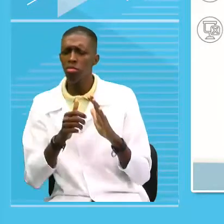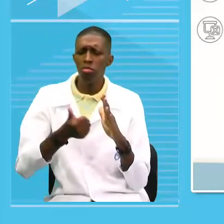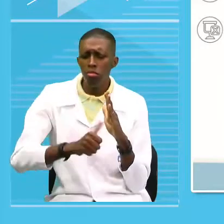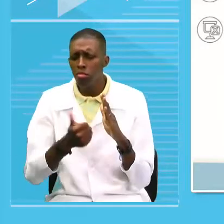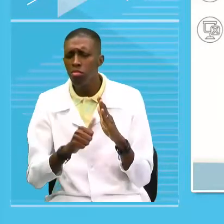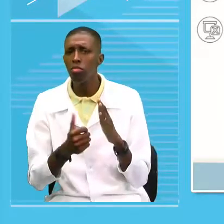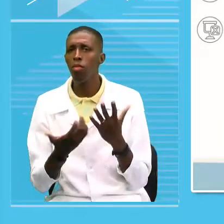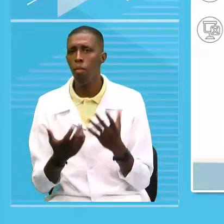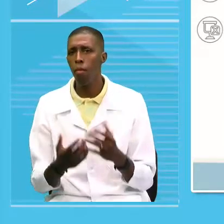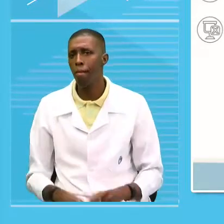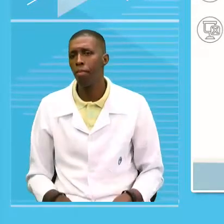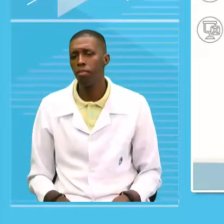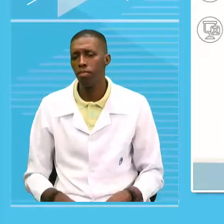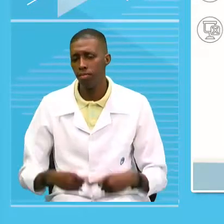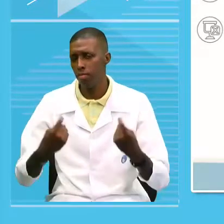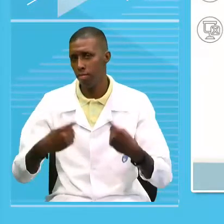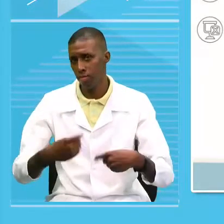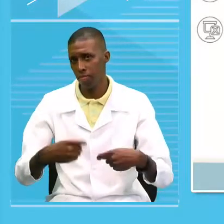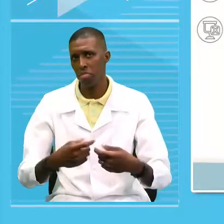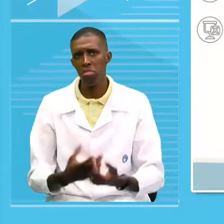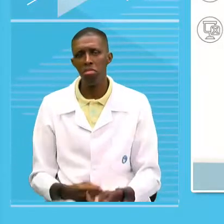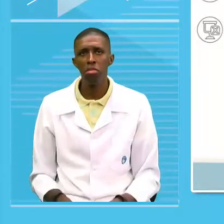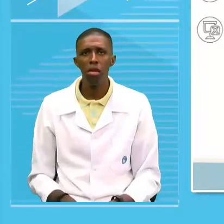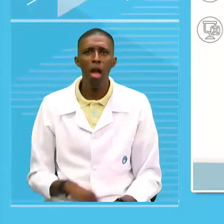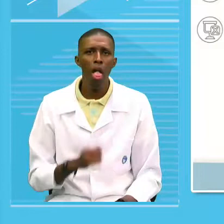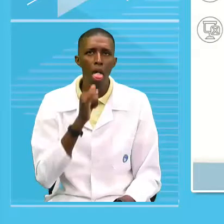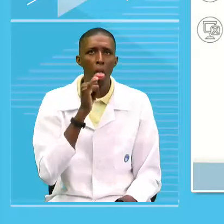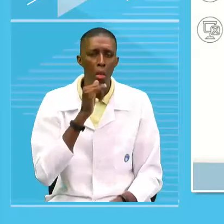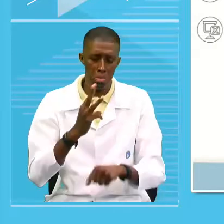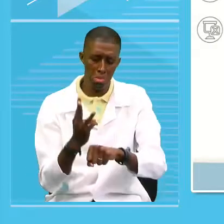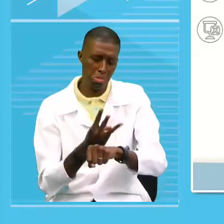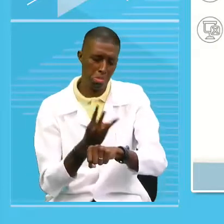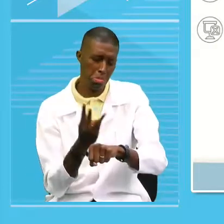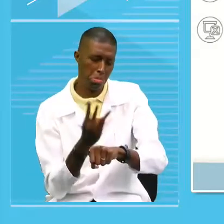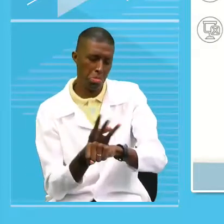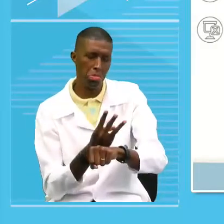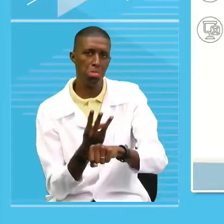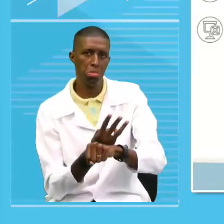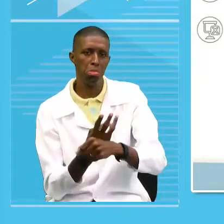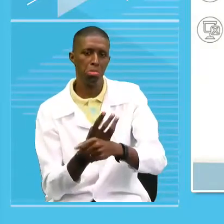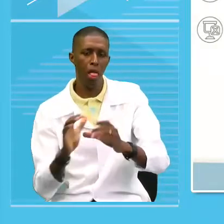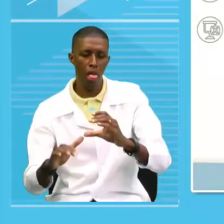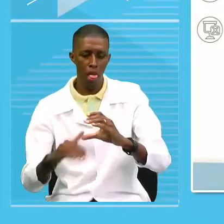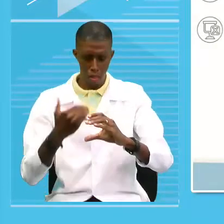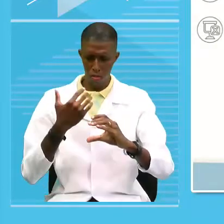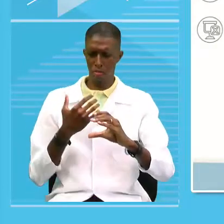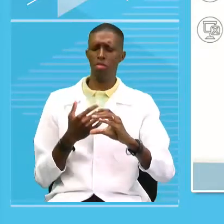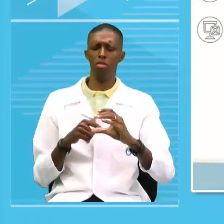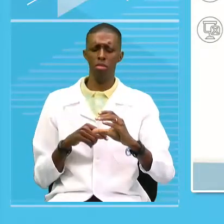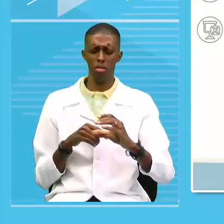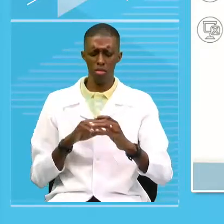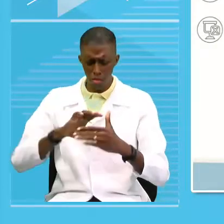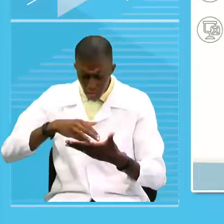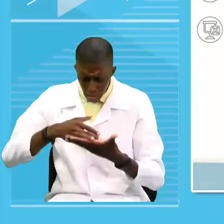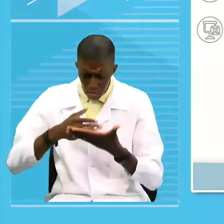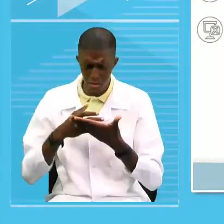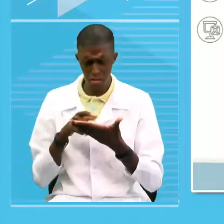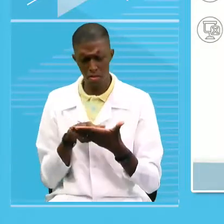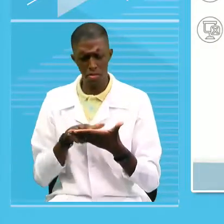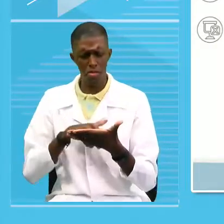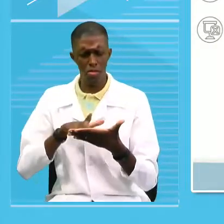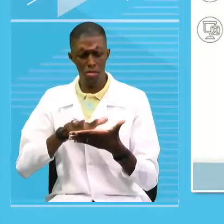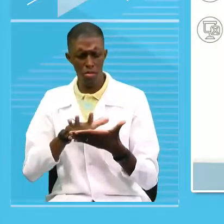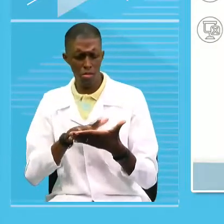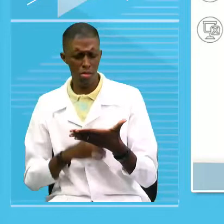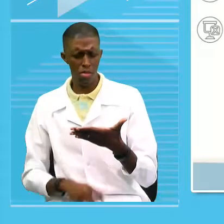não vai ter nenhuma informação coerente Correta que vai te dizer isso então é muito